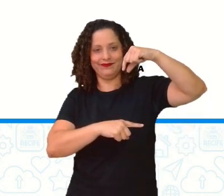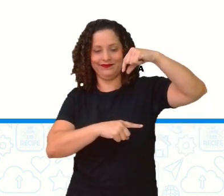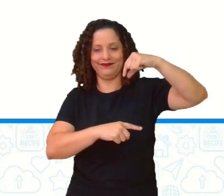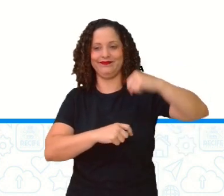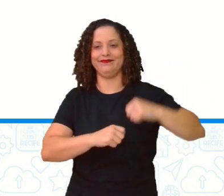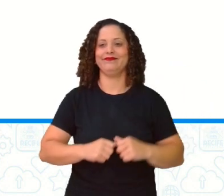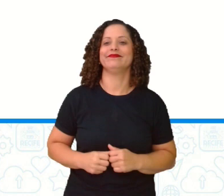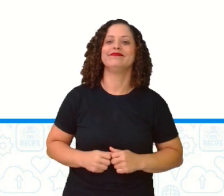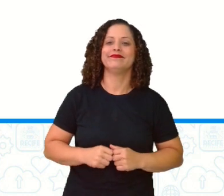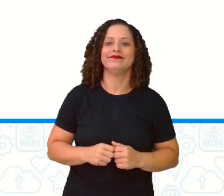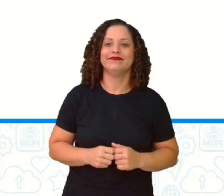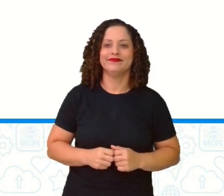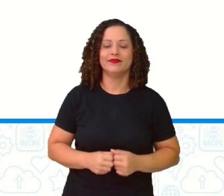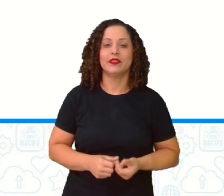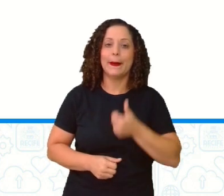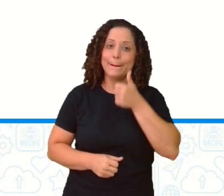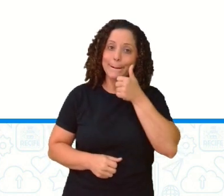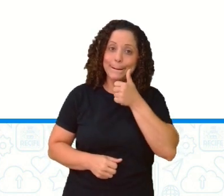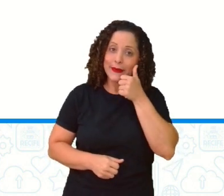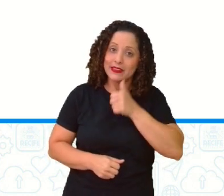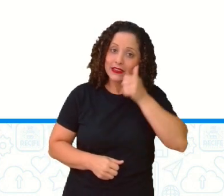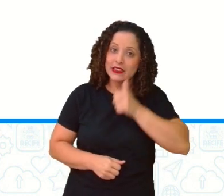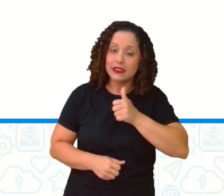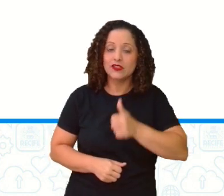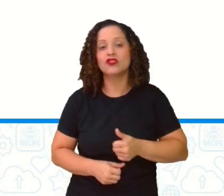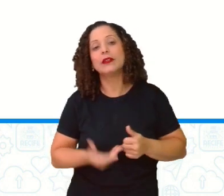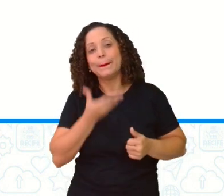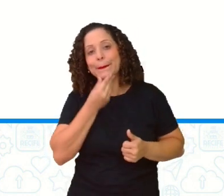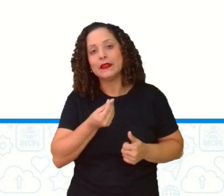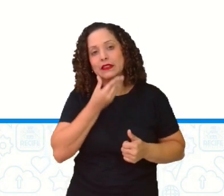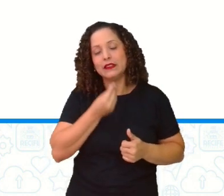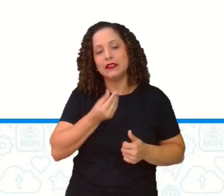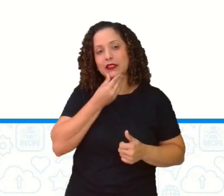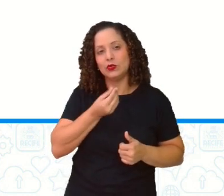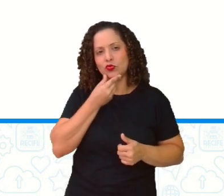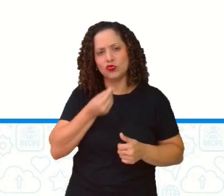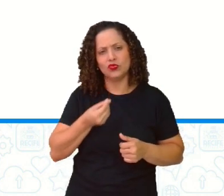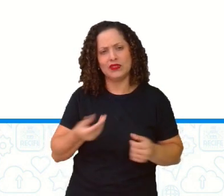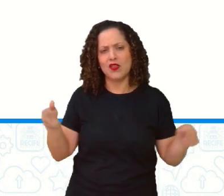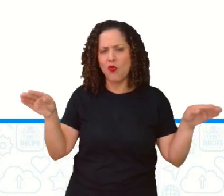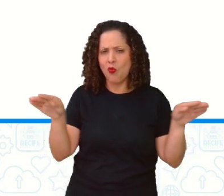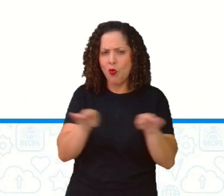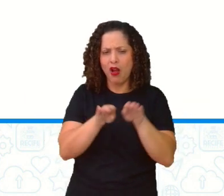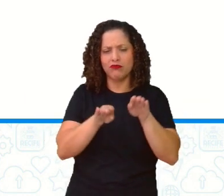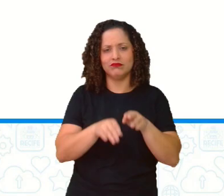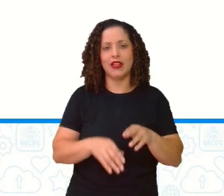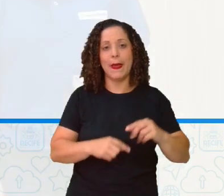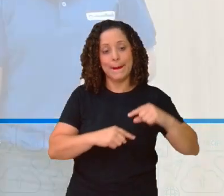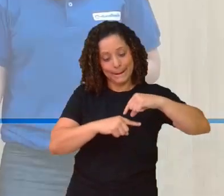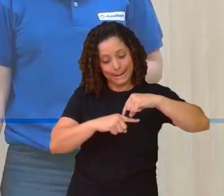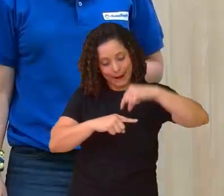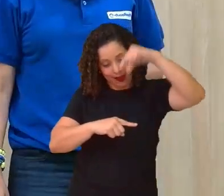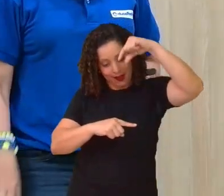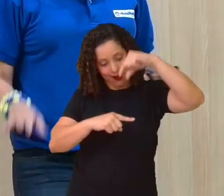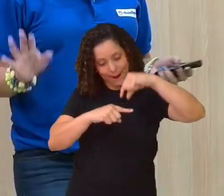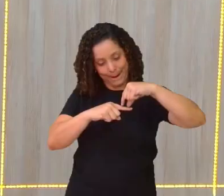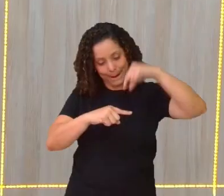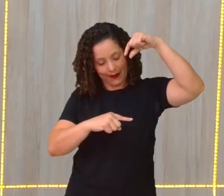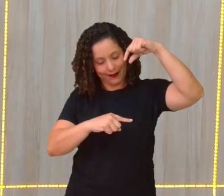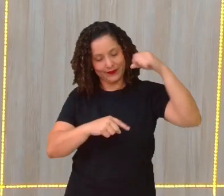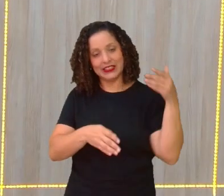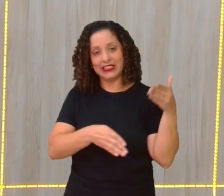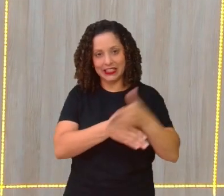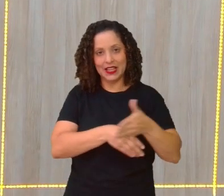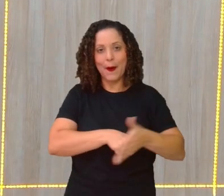gráfico. Tanto os meninos quanto as meninas, ó, é a coluna maior, é ir ao parque. E